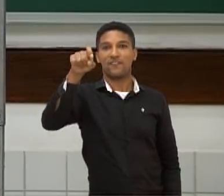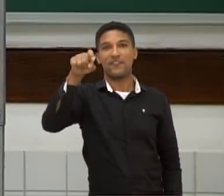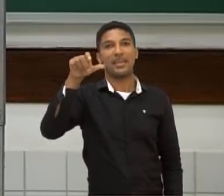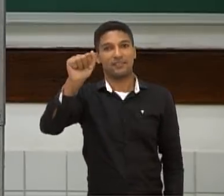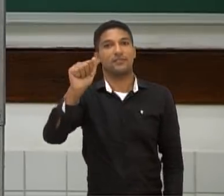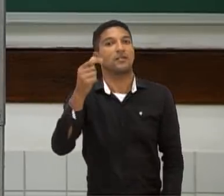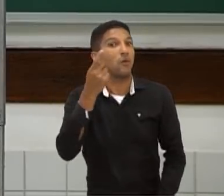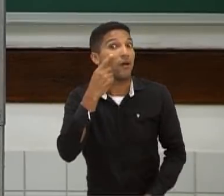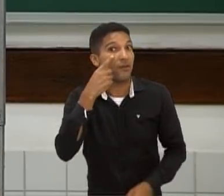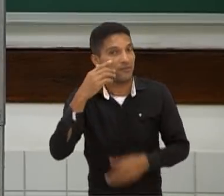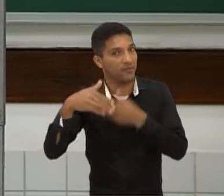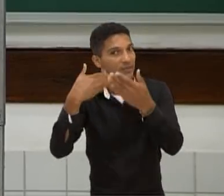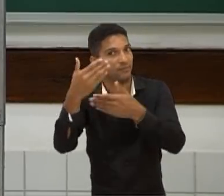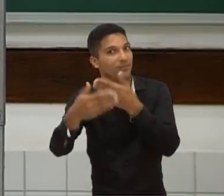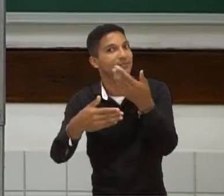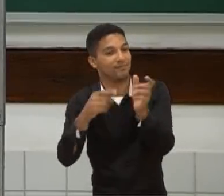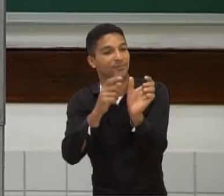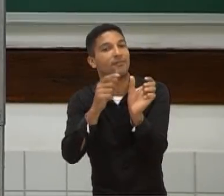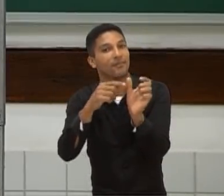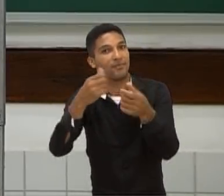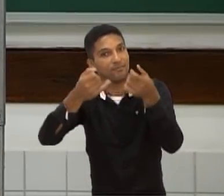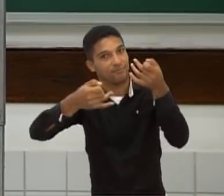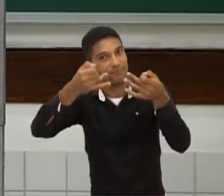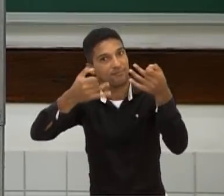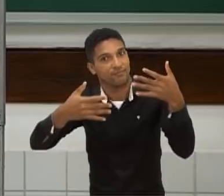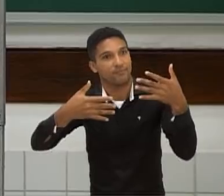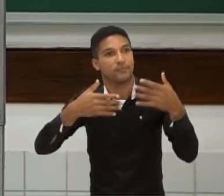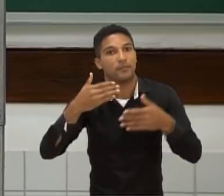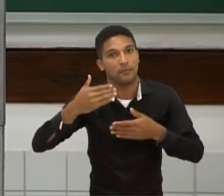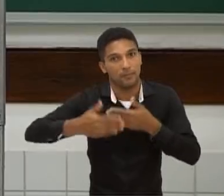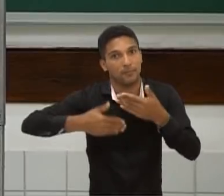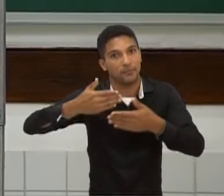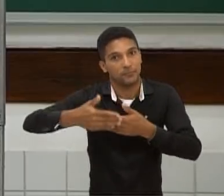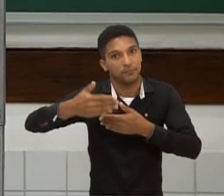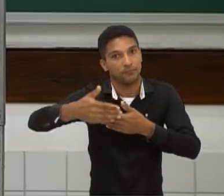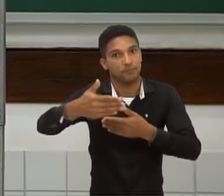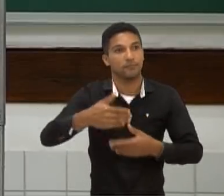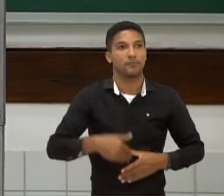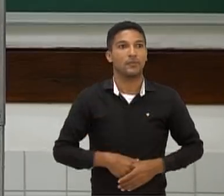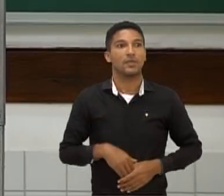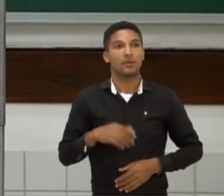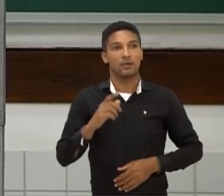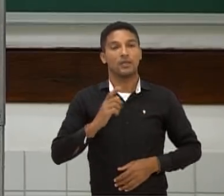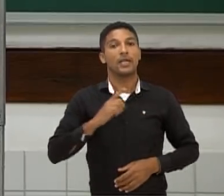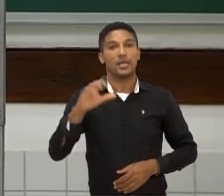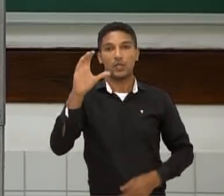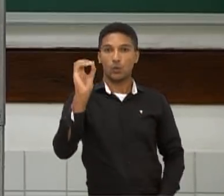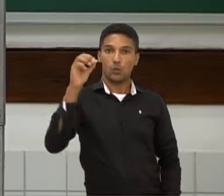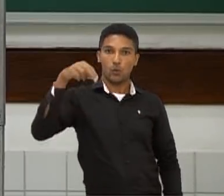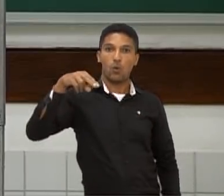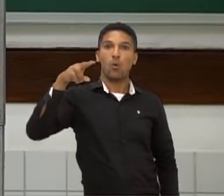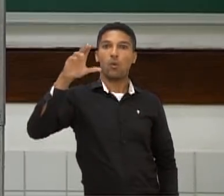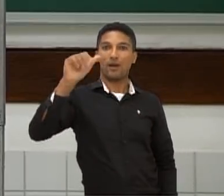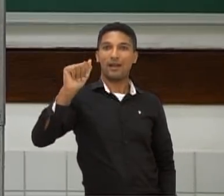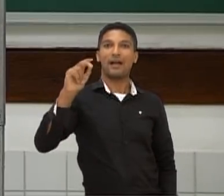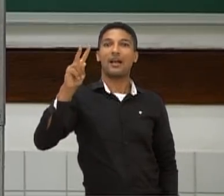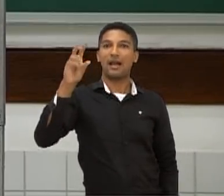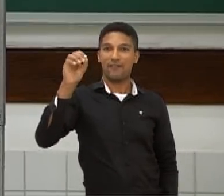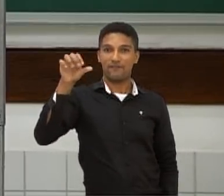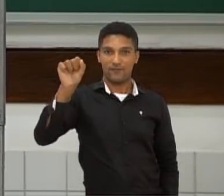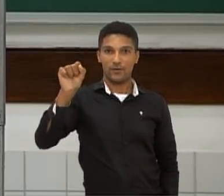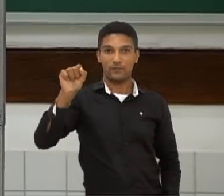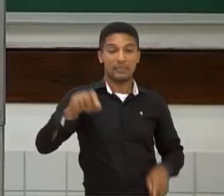tentando compreender cada passo, beleza? Então, nesse caso, nós temos ali as côncavas, né? Figuras ali côncavas e